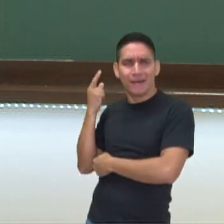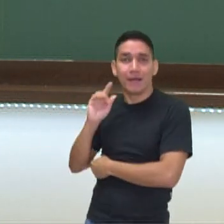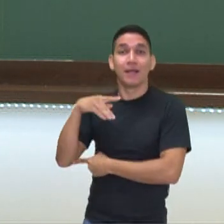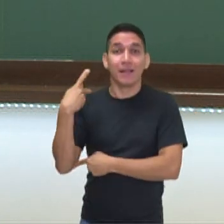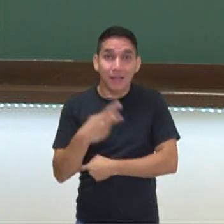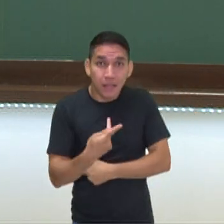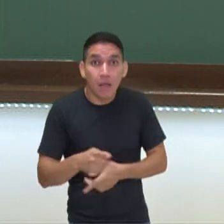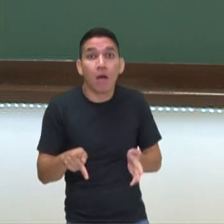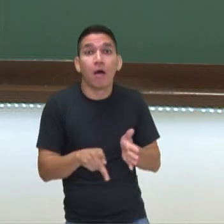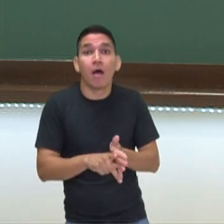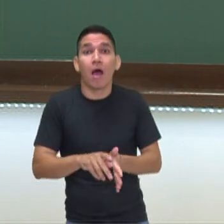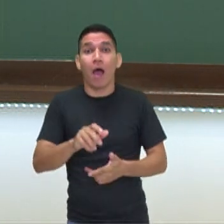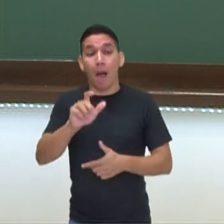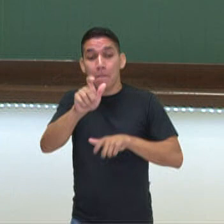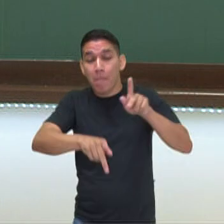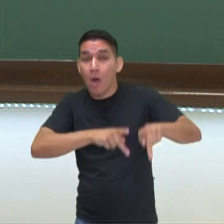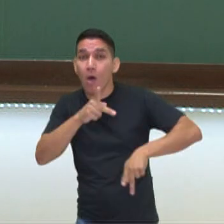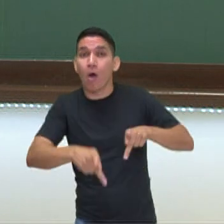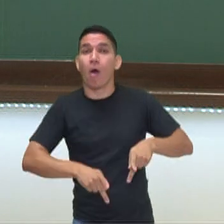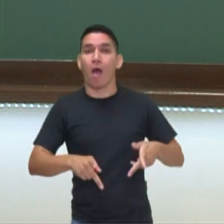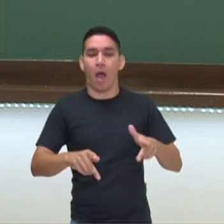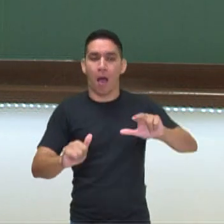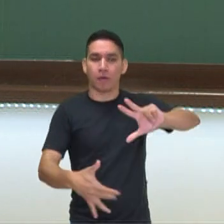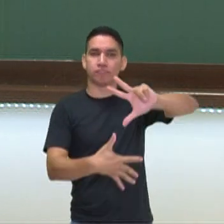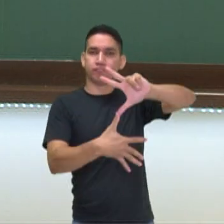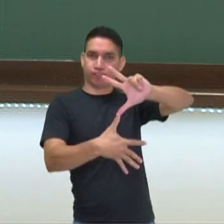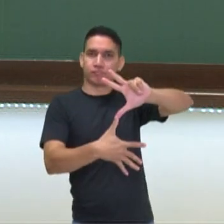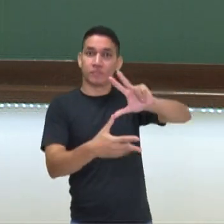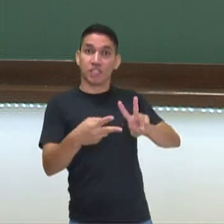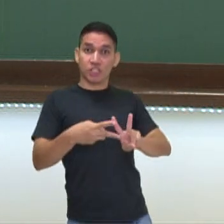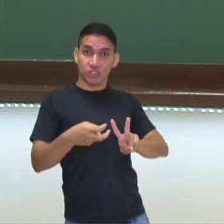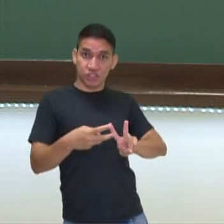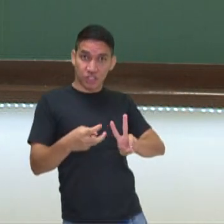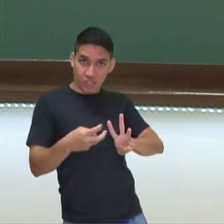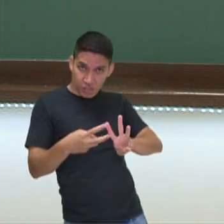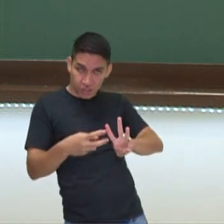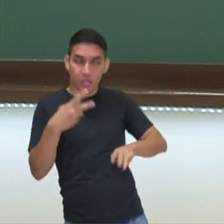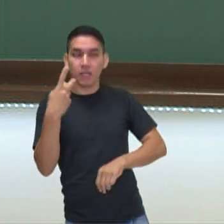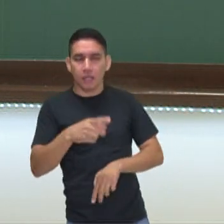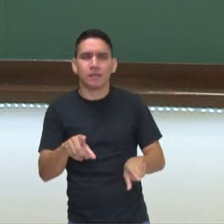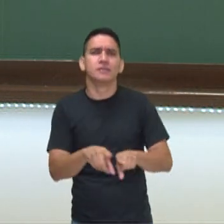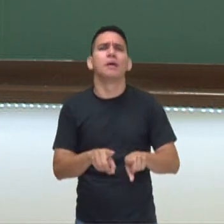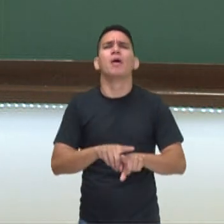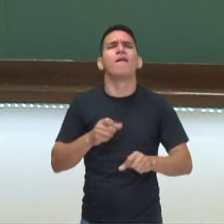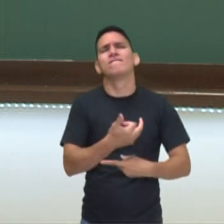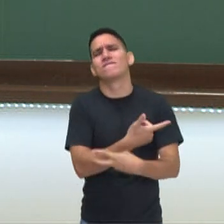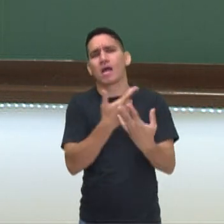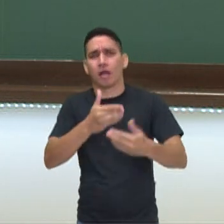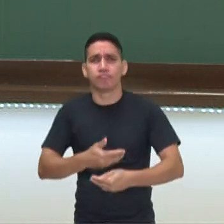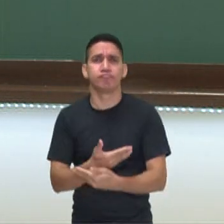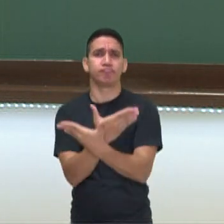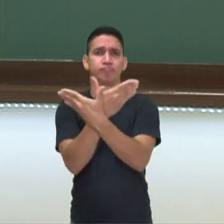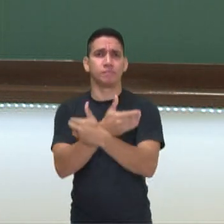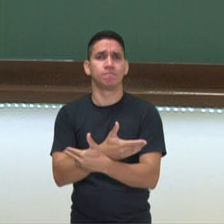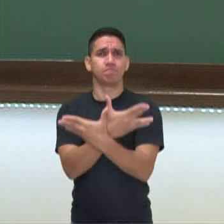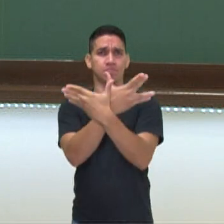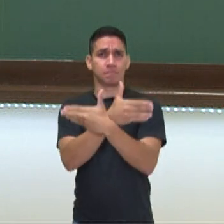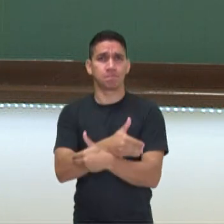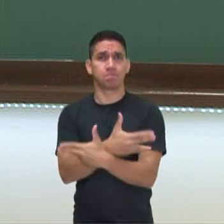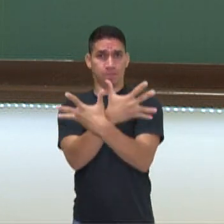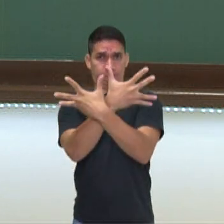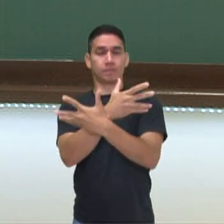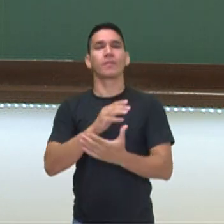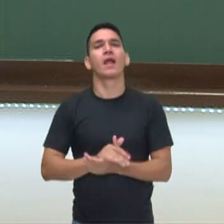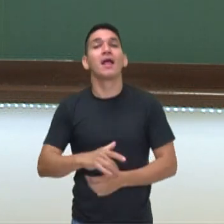povos ameríndios, né? Astecas, maias e incas. A gente pode usar a expressão povos ameríndios, a gente pode usar a expressão